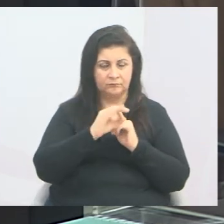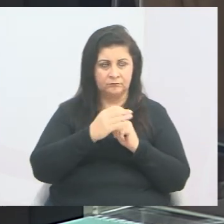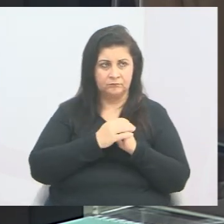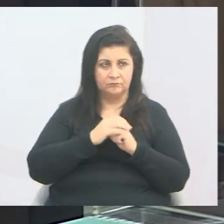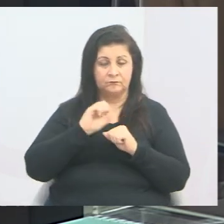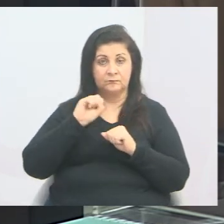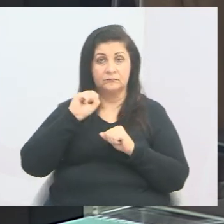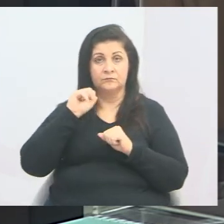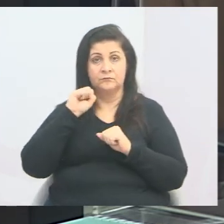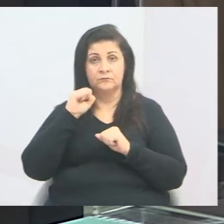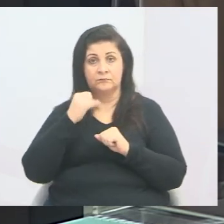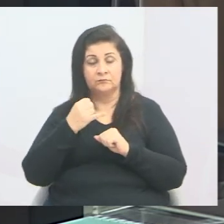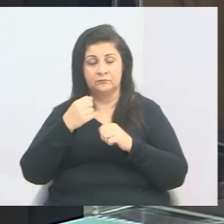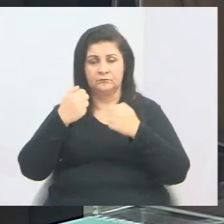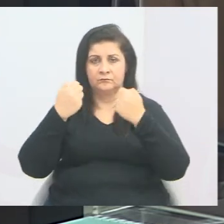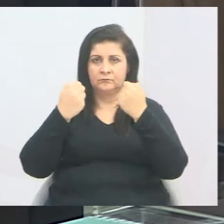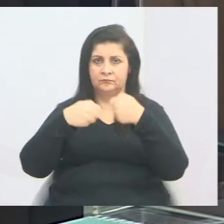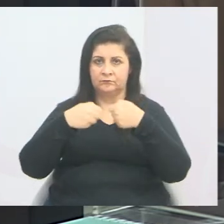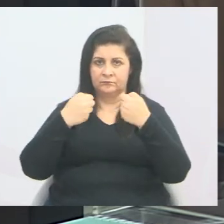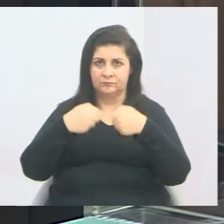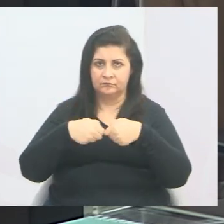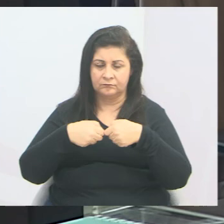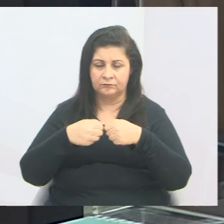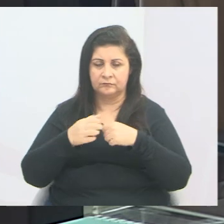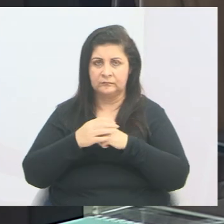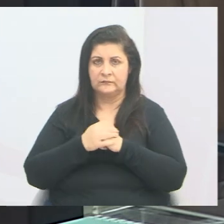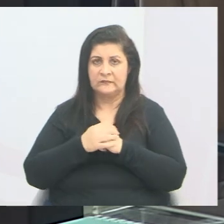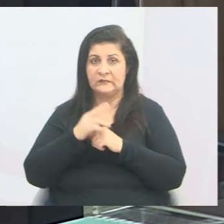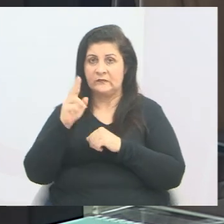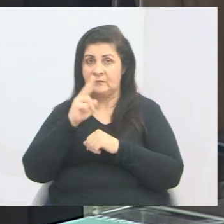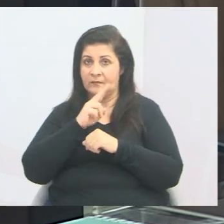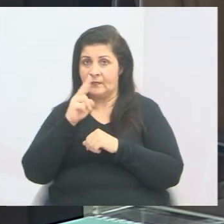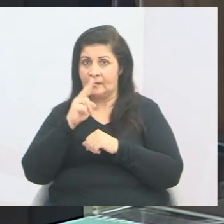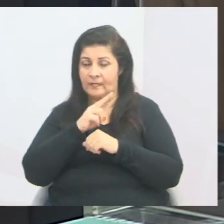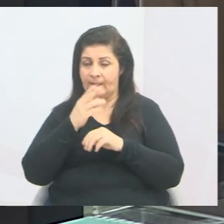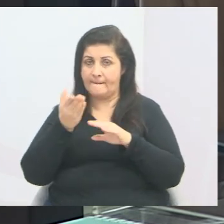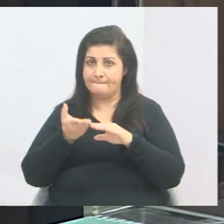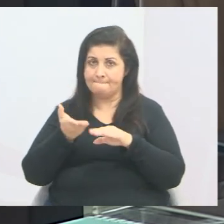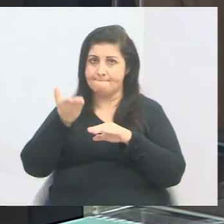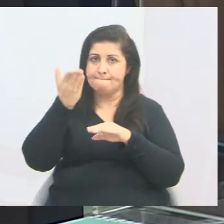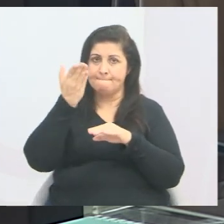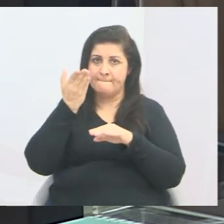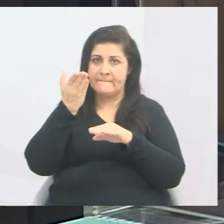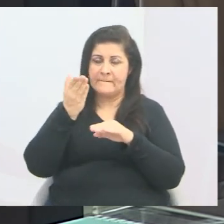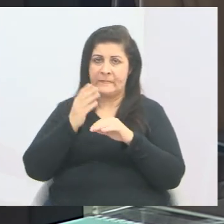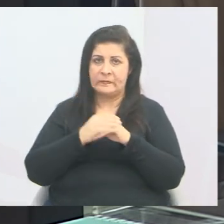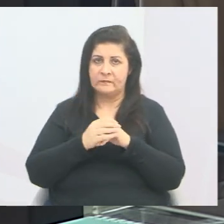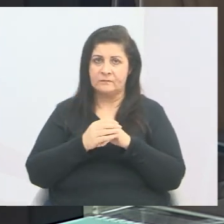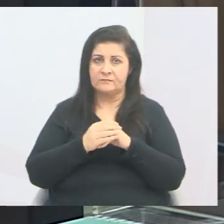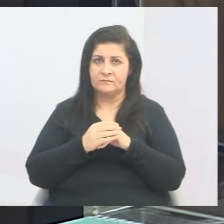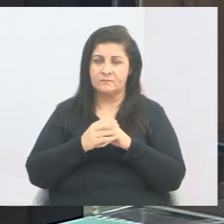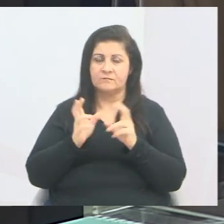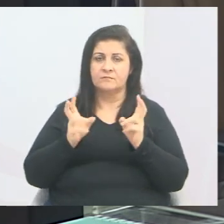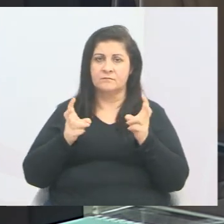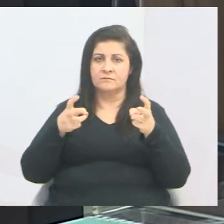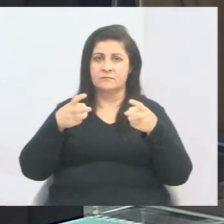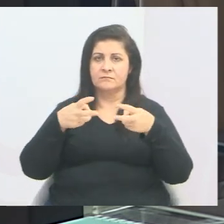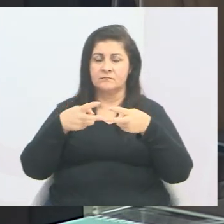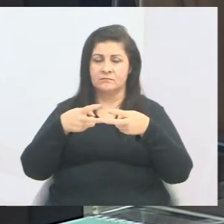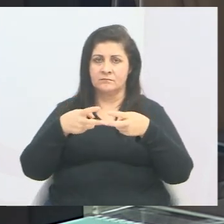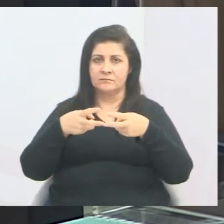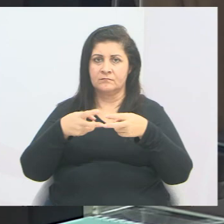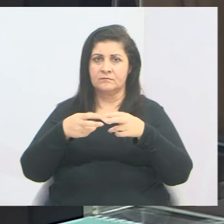Se houver necessidade de uns percentuais a maior, essa casa deverá